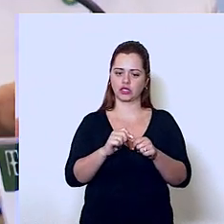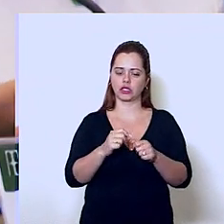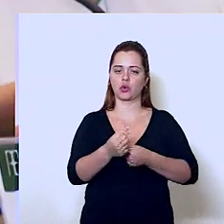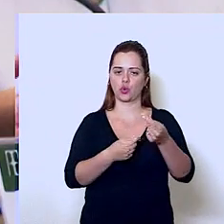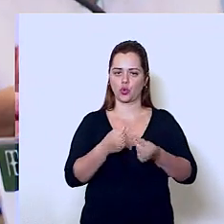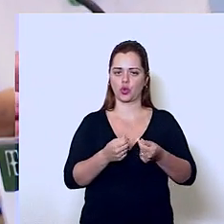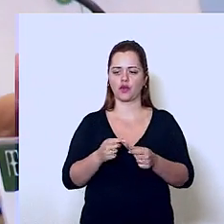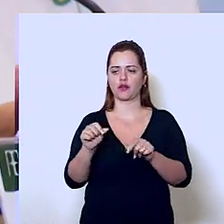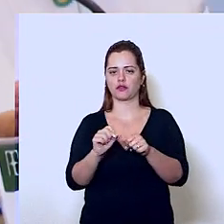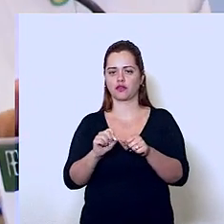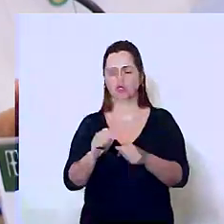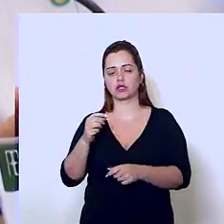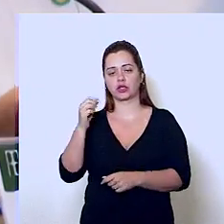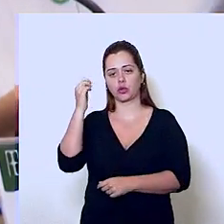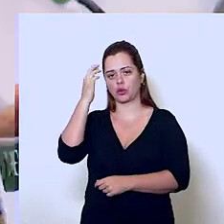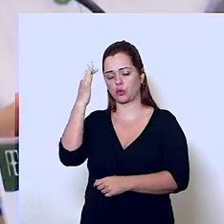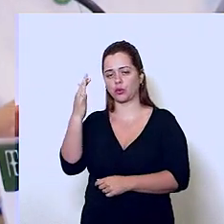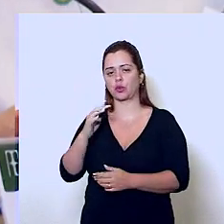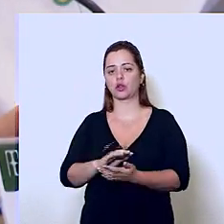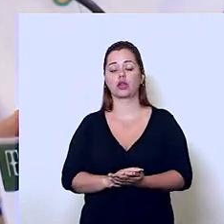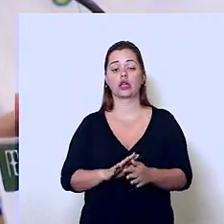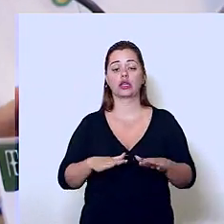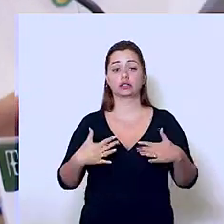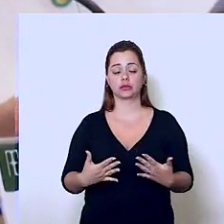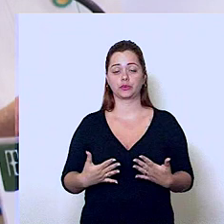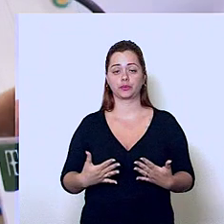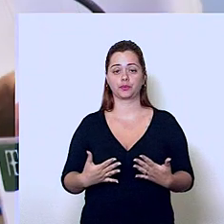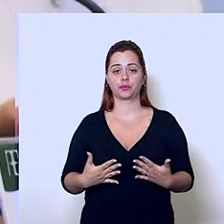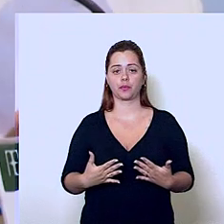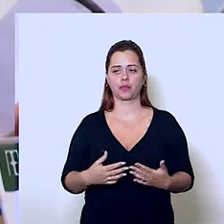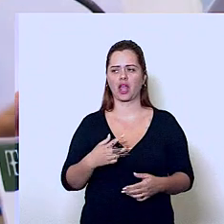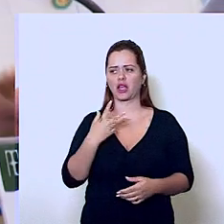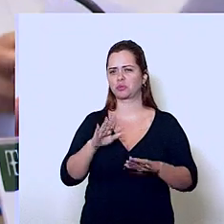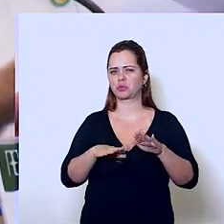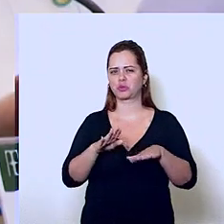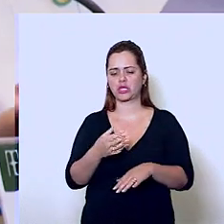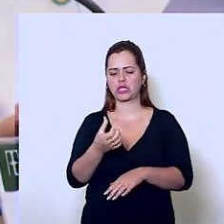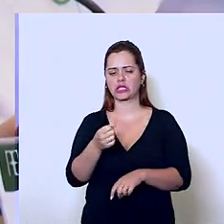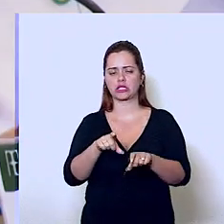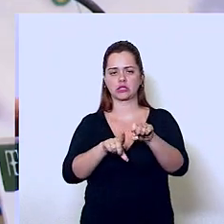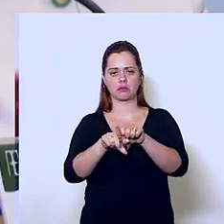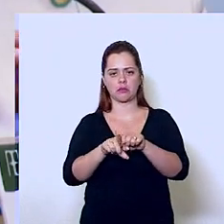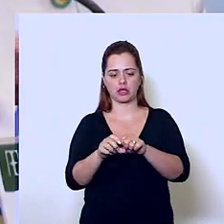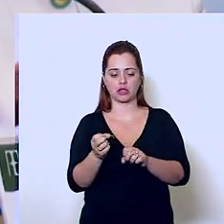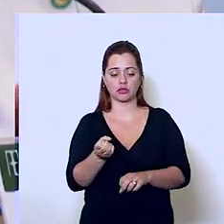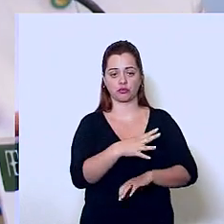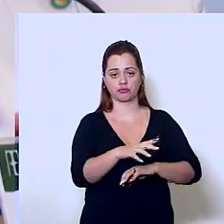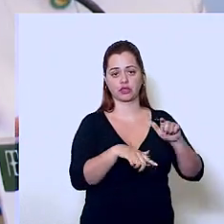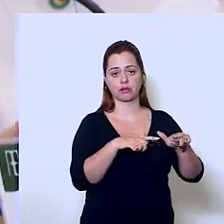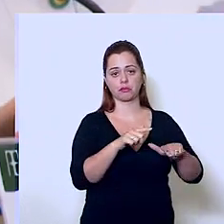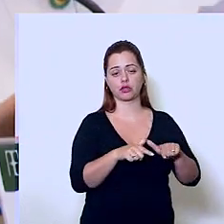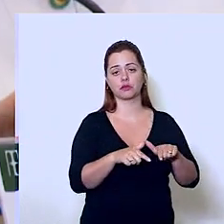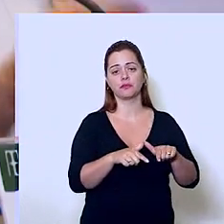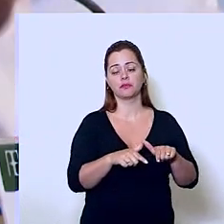Neto, Planejamento Reis Veloso, e acho que eu tinha o quê? 6 meses na nova área, né? Quando um dia, lá no